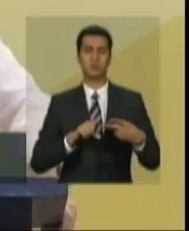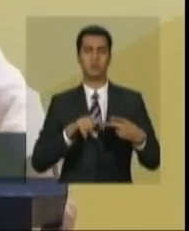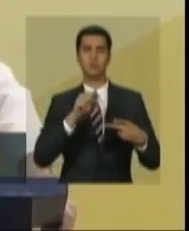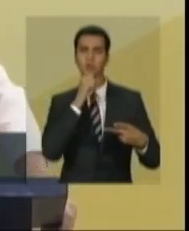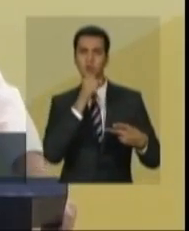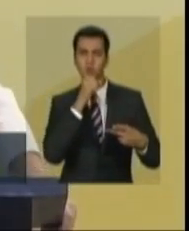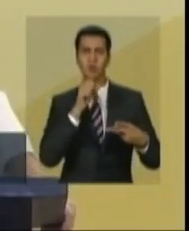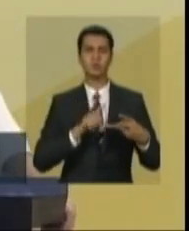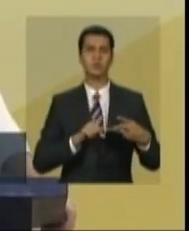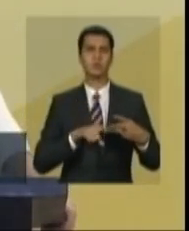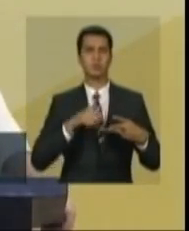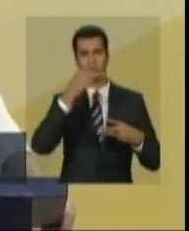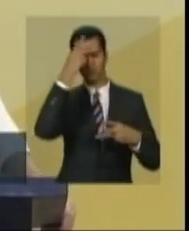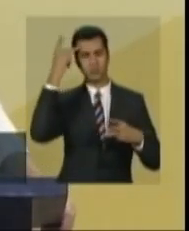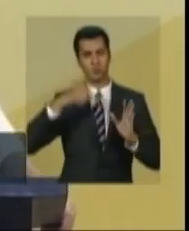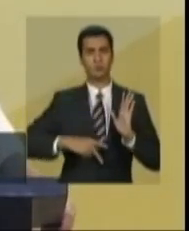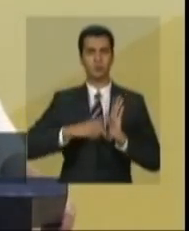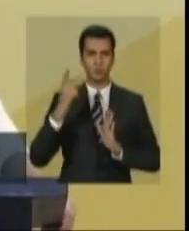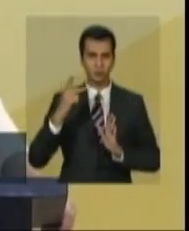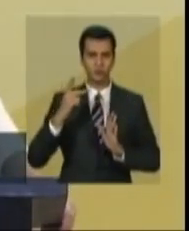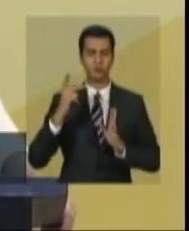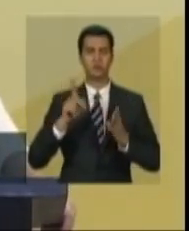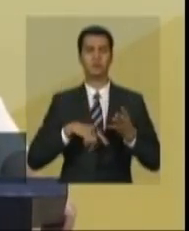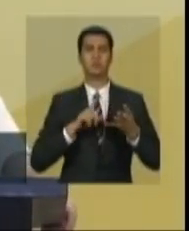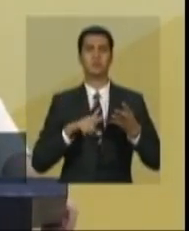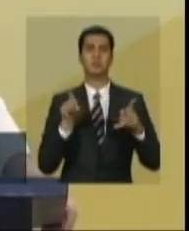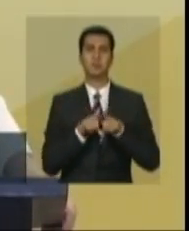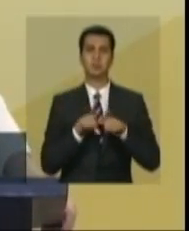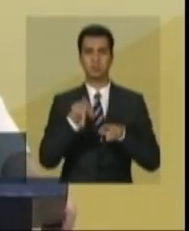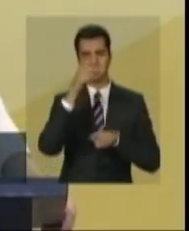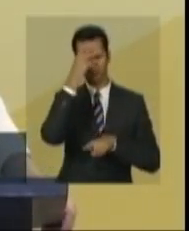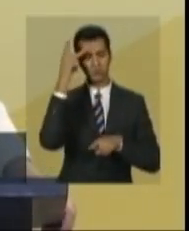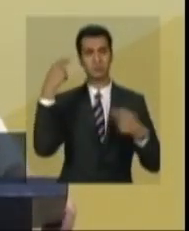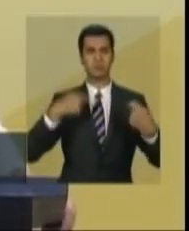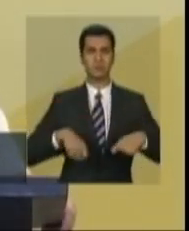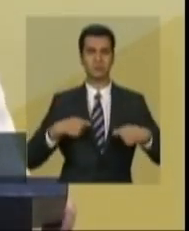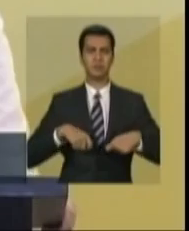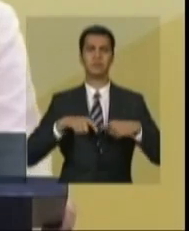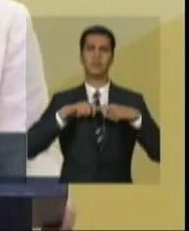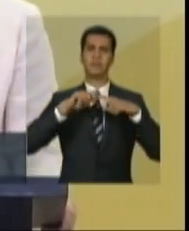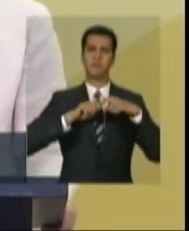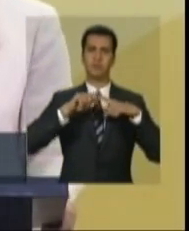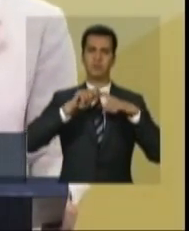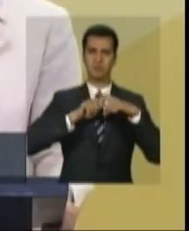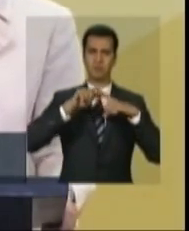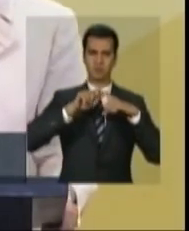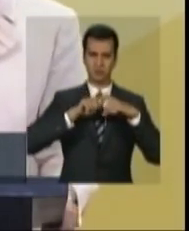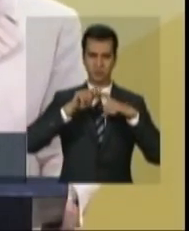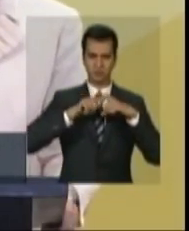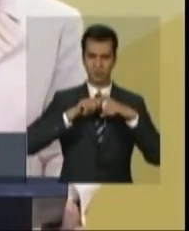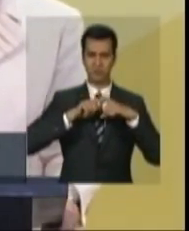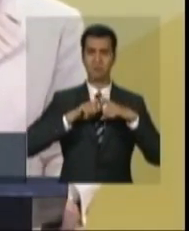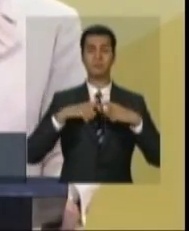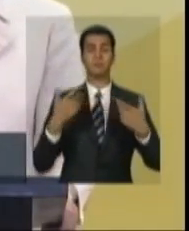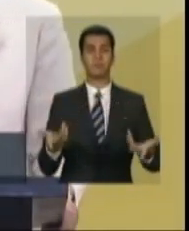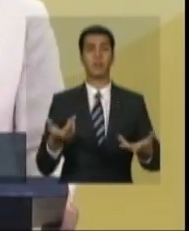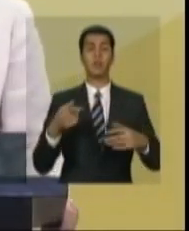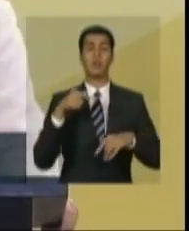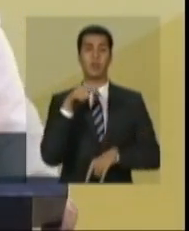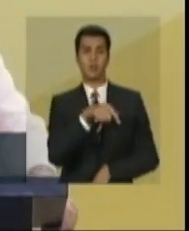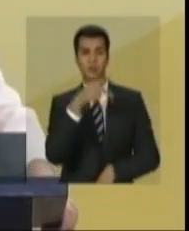e pessoas com necessidade de reabilitação motora. Esses pacientes terão